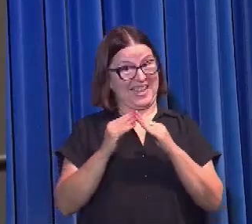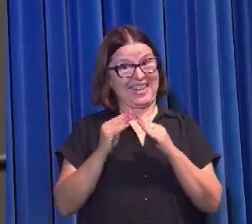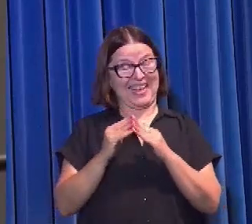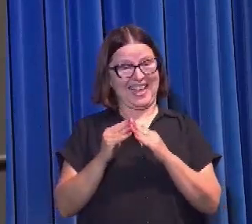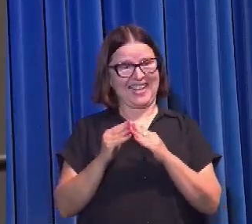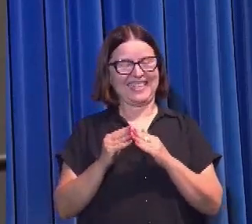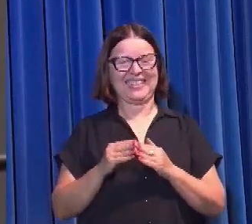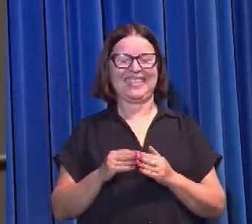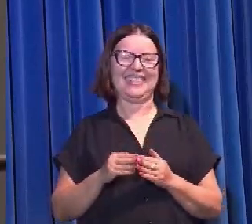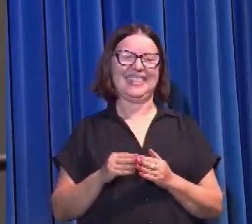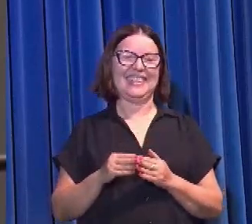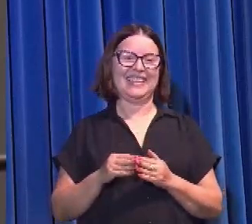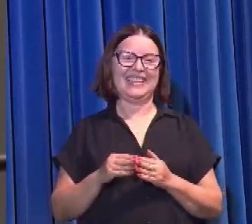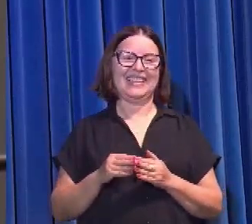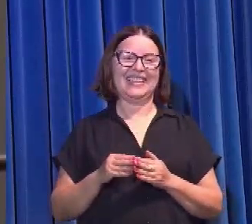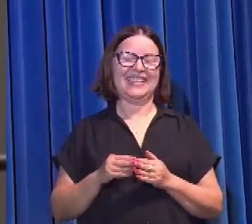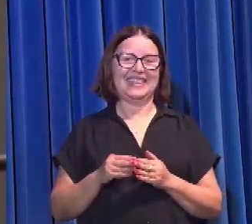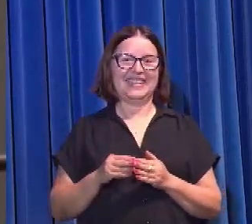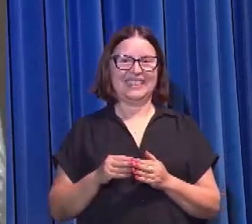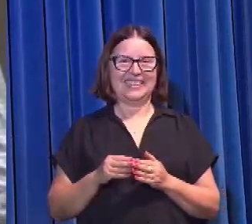uma congregação com os irmãos.